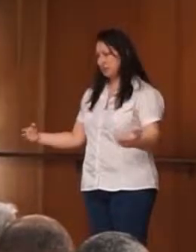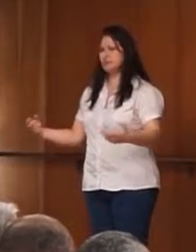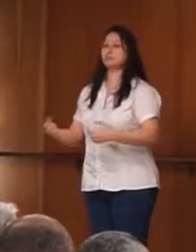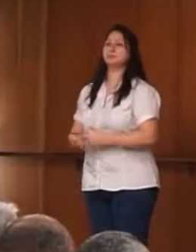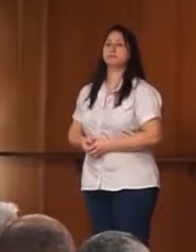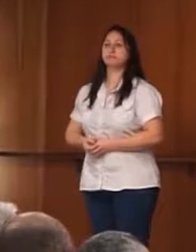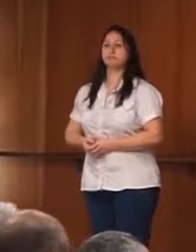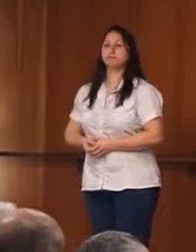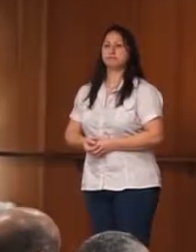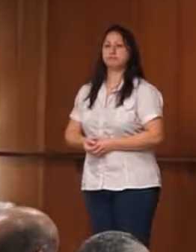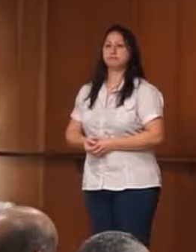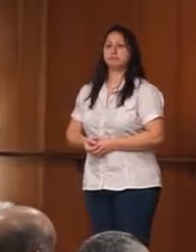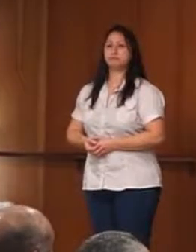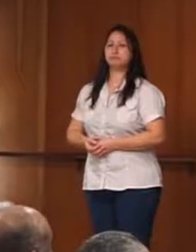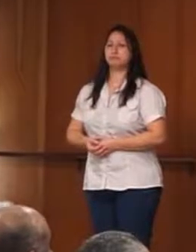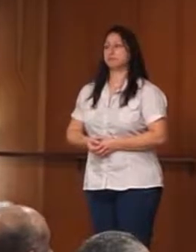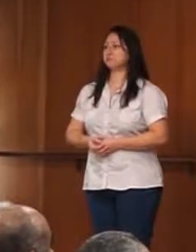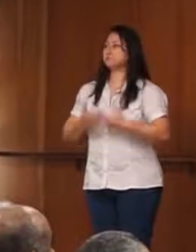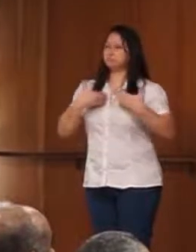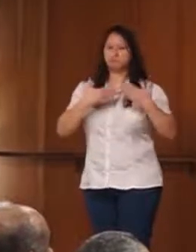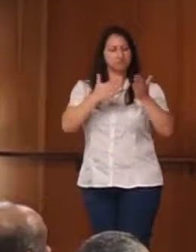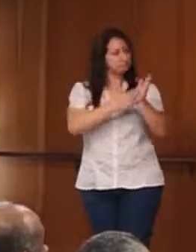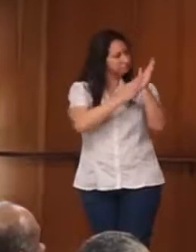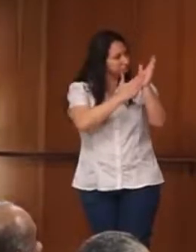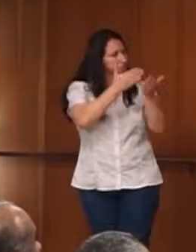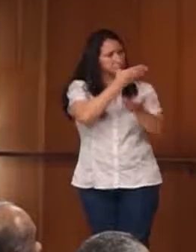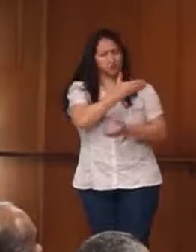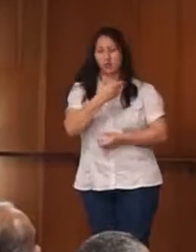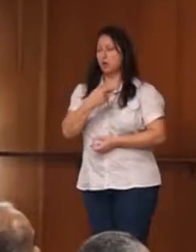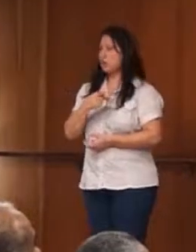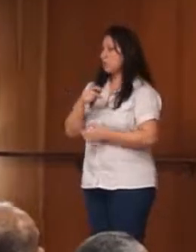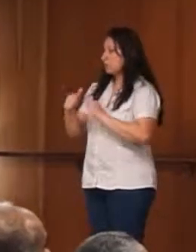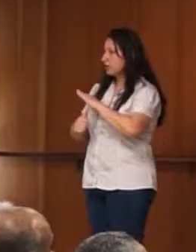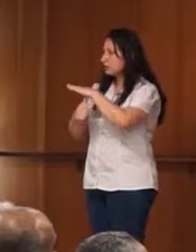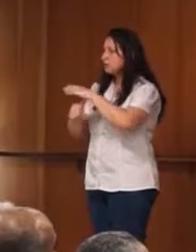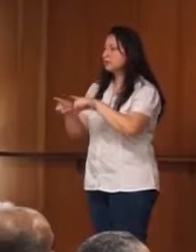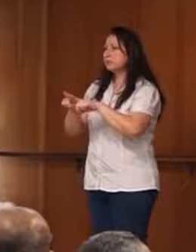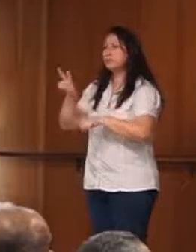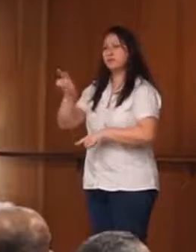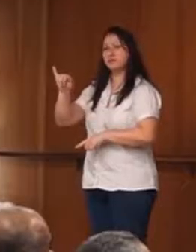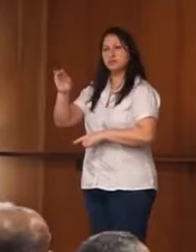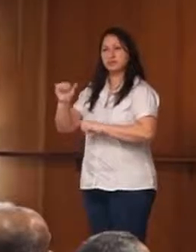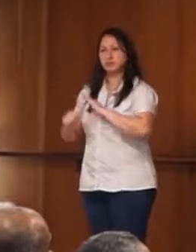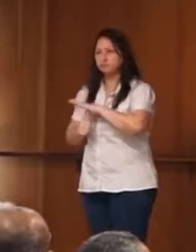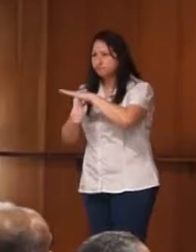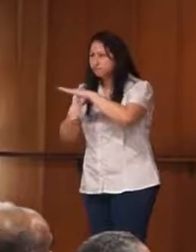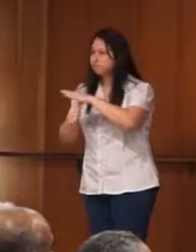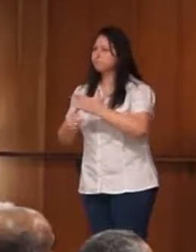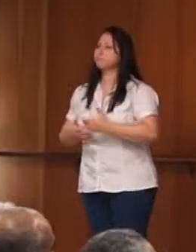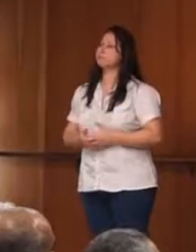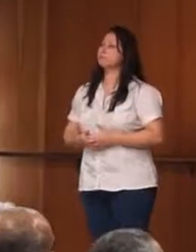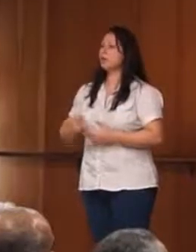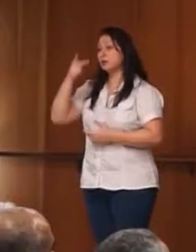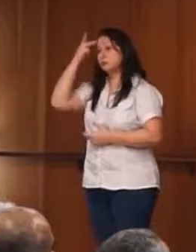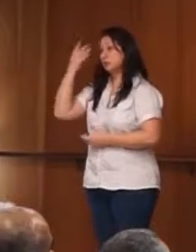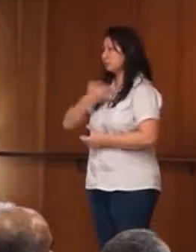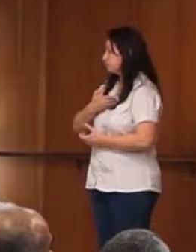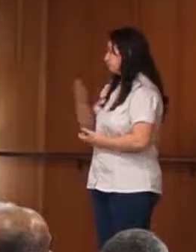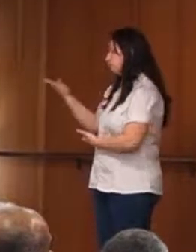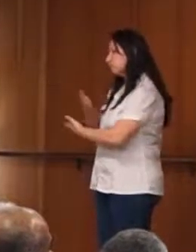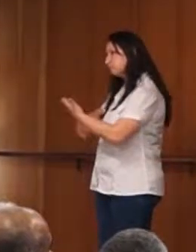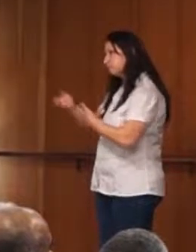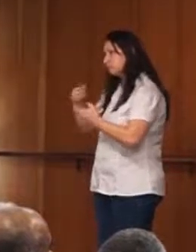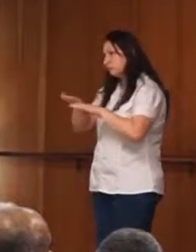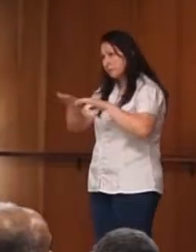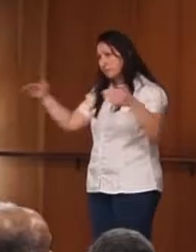Saúdo aqui o meu reitor, vice-reitor, os colegas da mesa. E eu